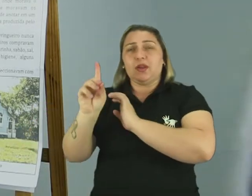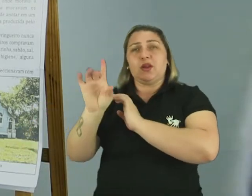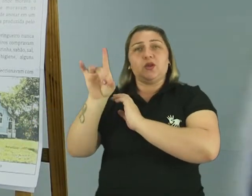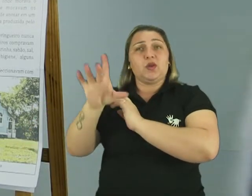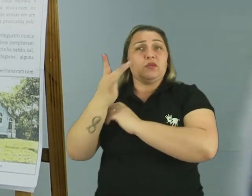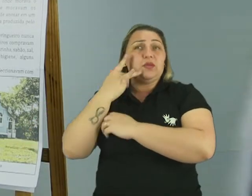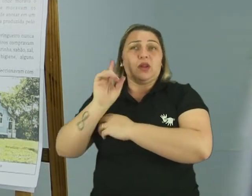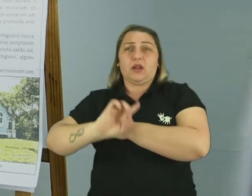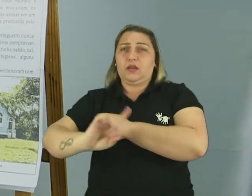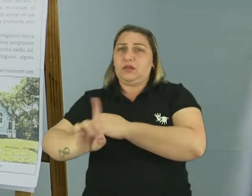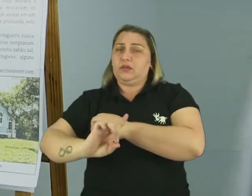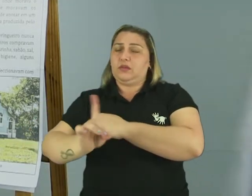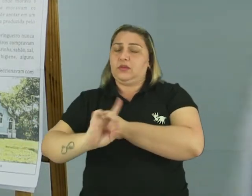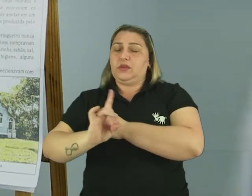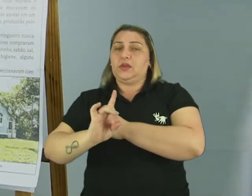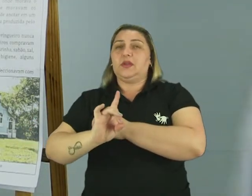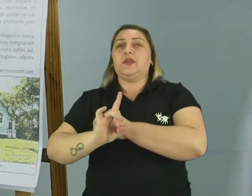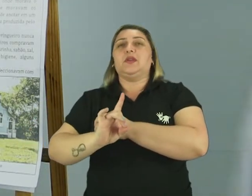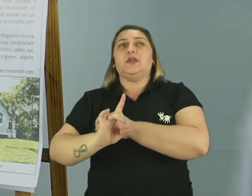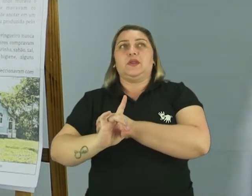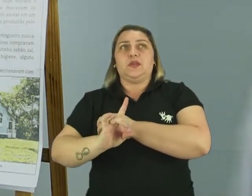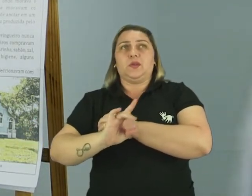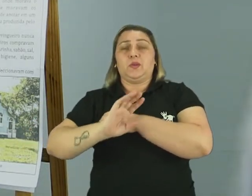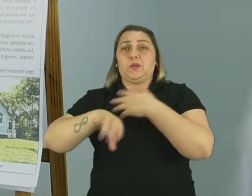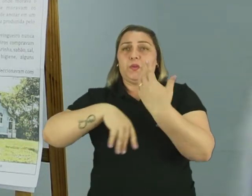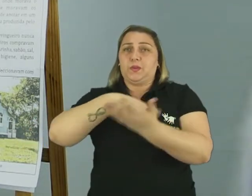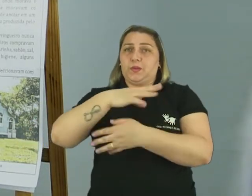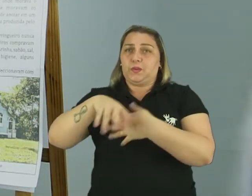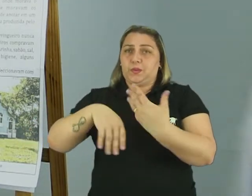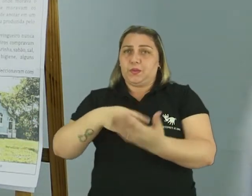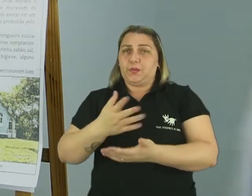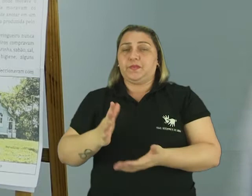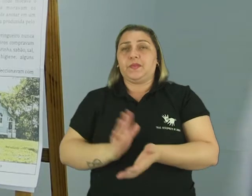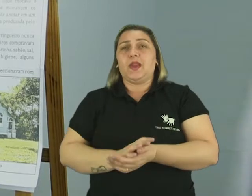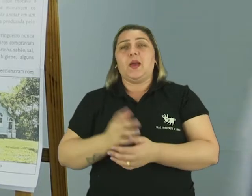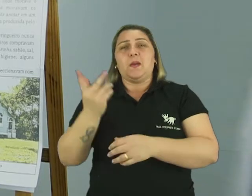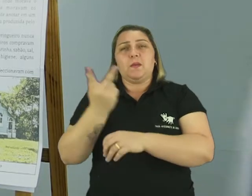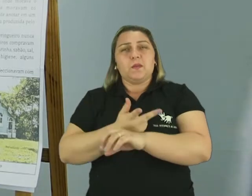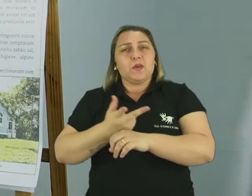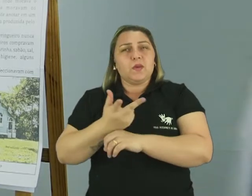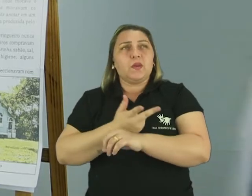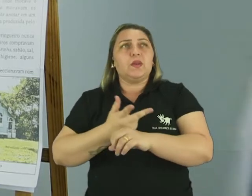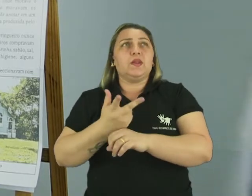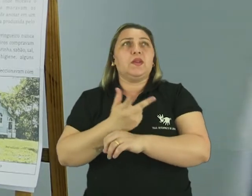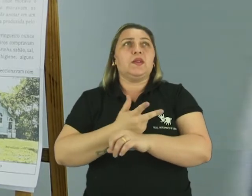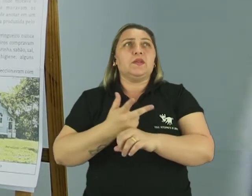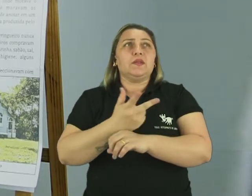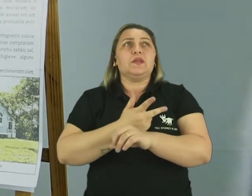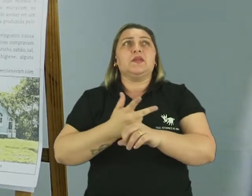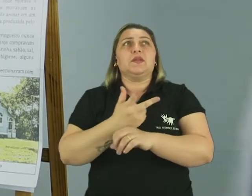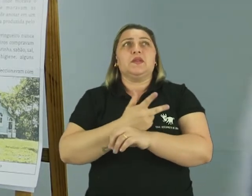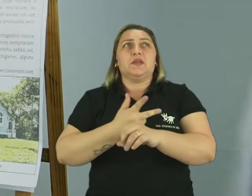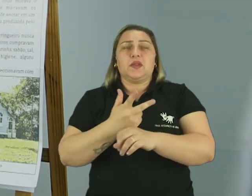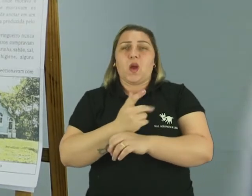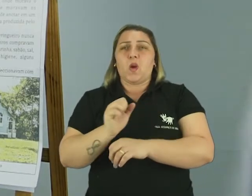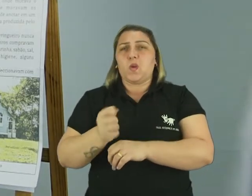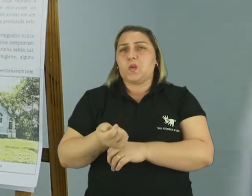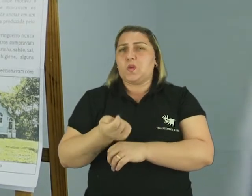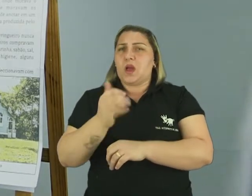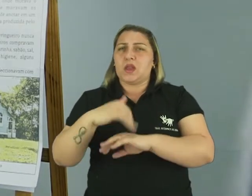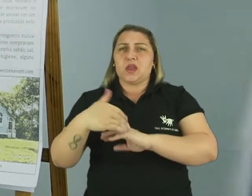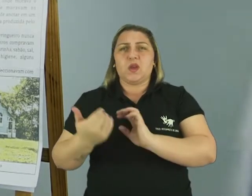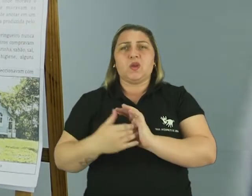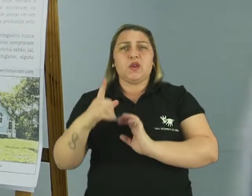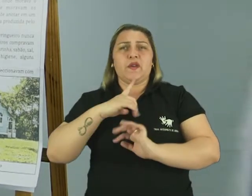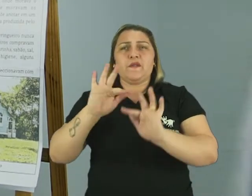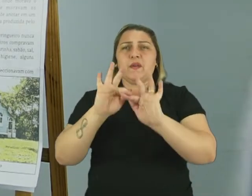somente do Ceará. Eles estavam incumbidos, envolvidos nisso tudo. Em busca de quê? A maioria, creio que quase praticamente todos,